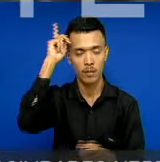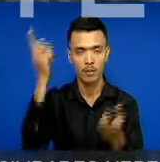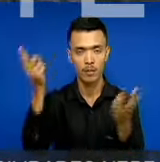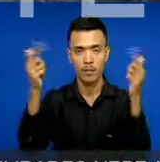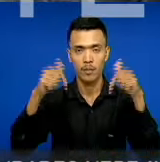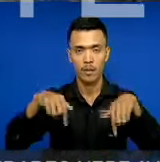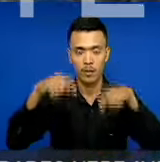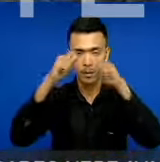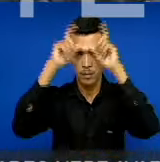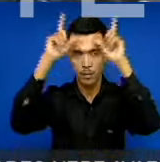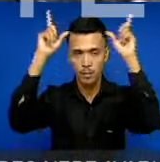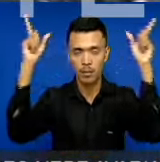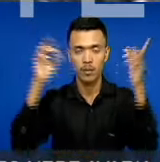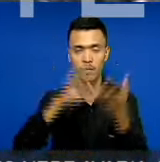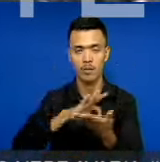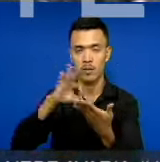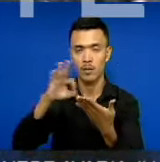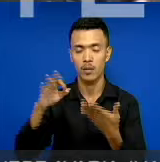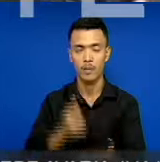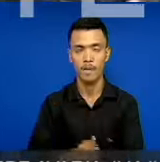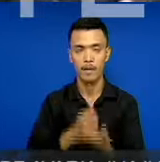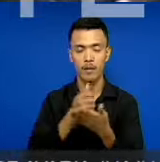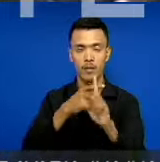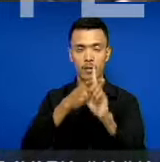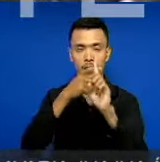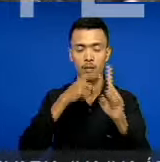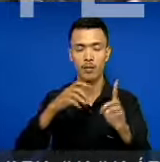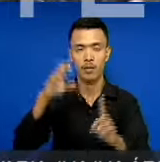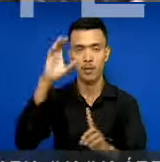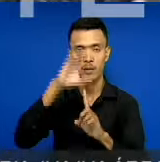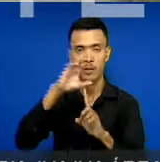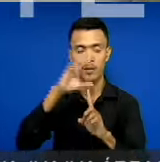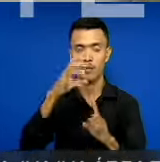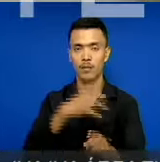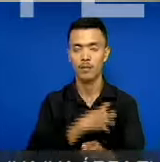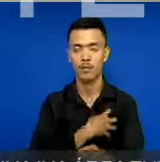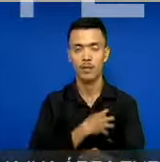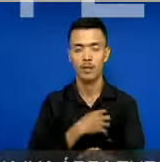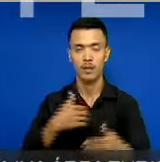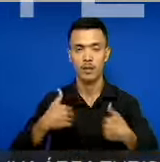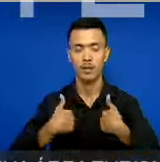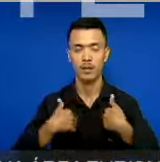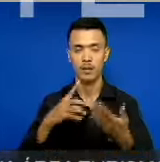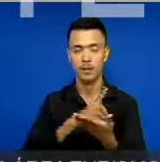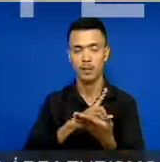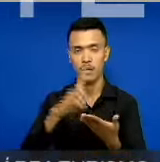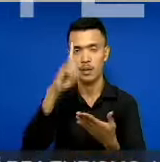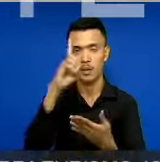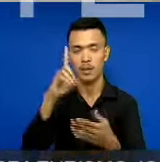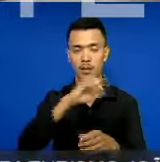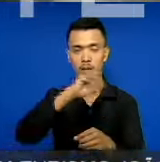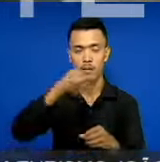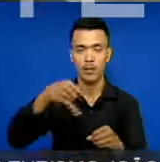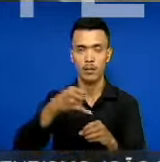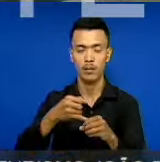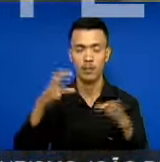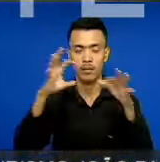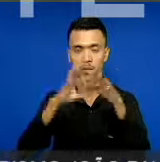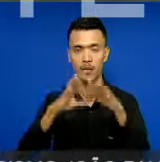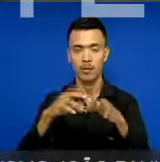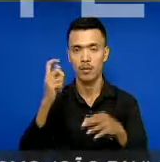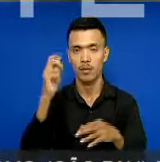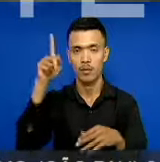Timor-Leste. Formação ne facilita os instrutor unidade especial polícia durante a semana ida. Nebe envolve membro Taksforce